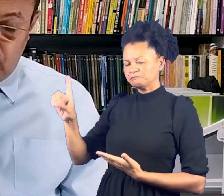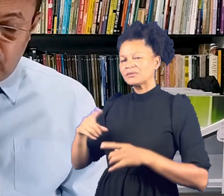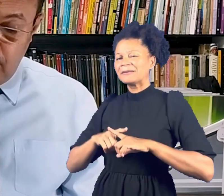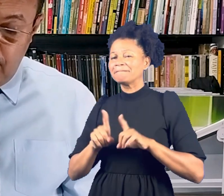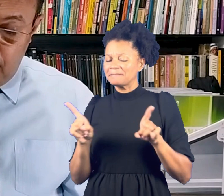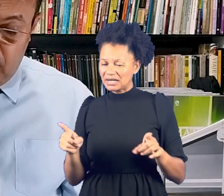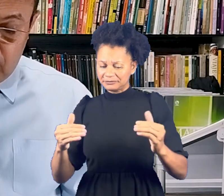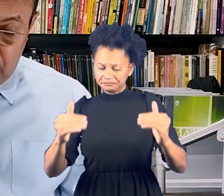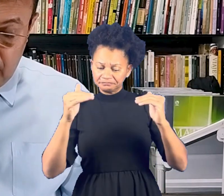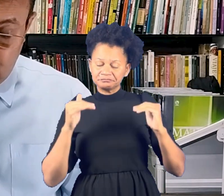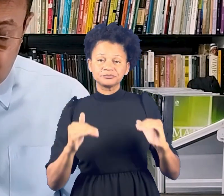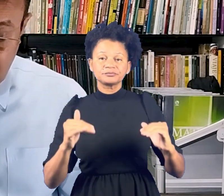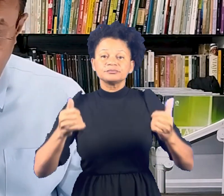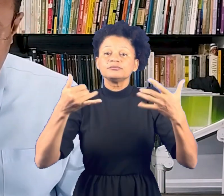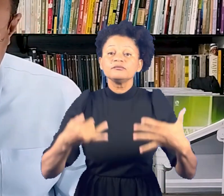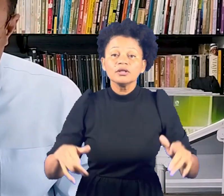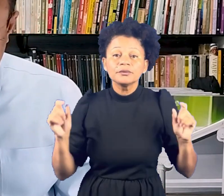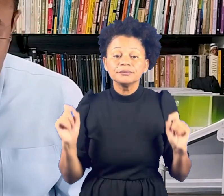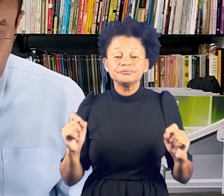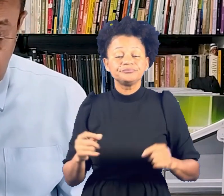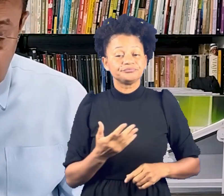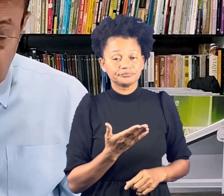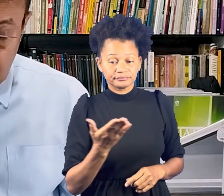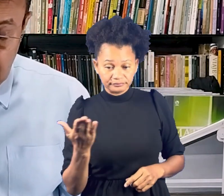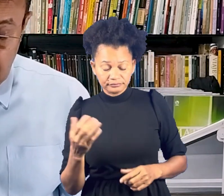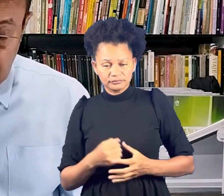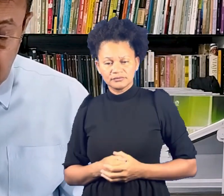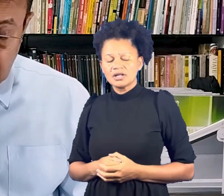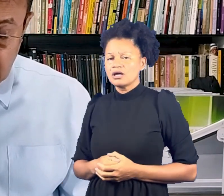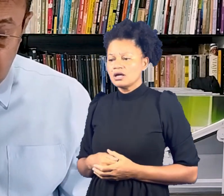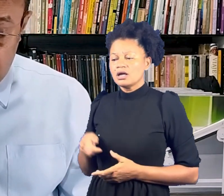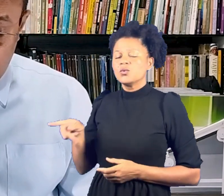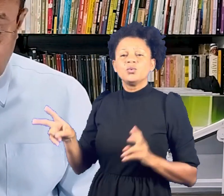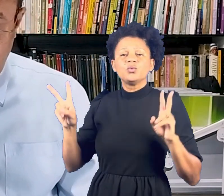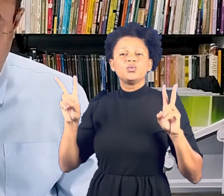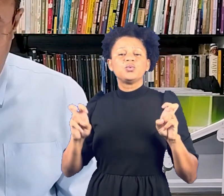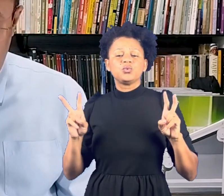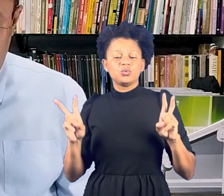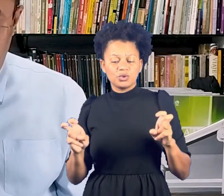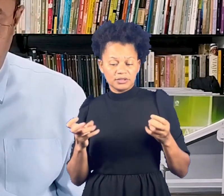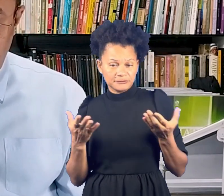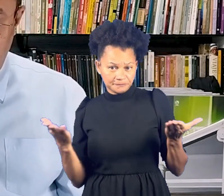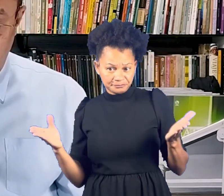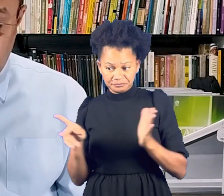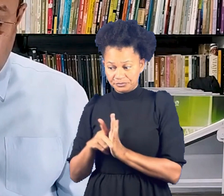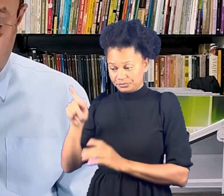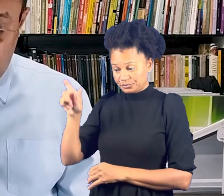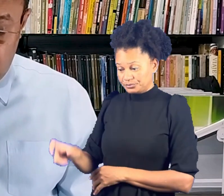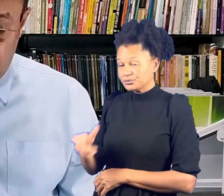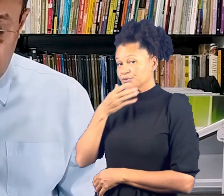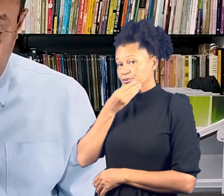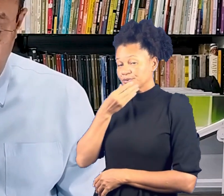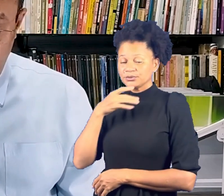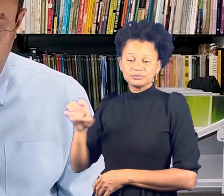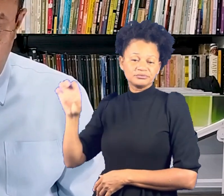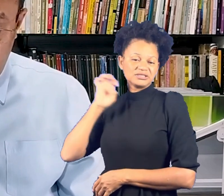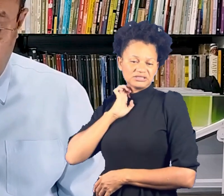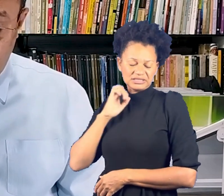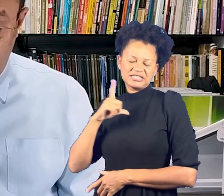usado por Deus. Mais embaixo está assim: essa reputação de